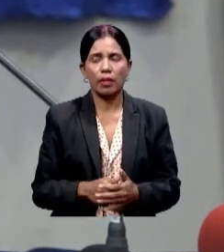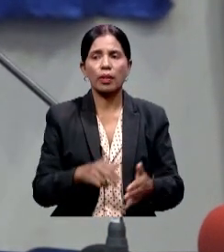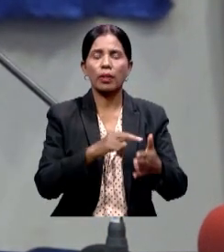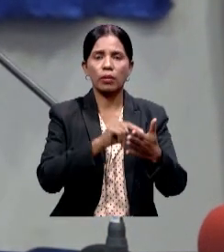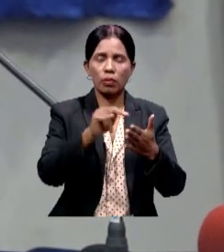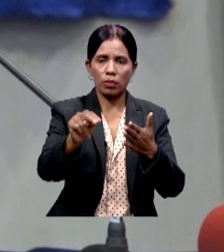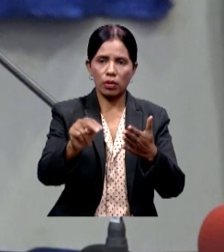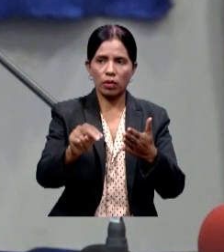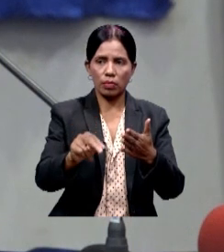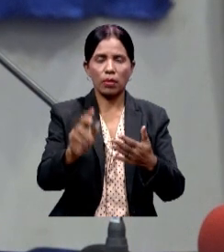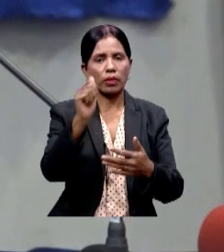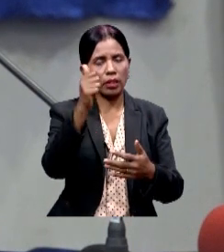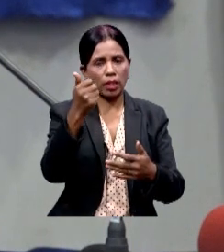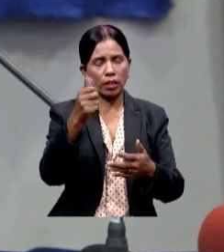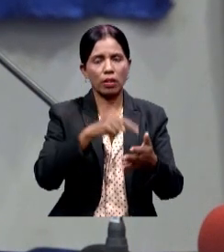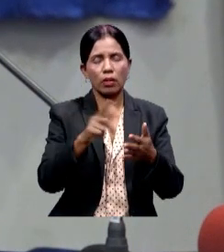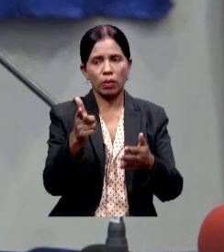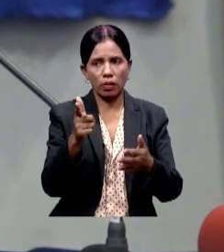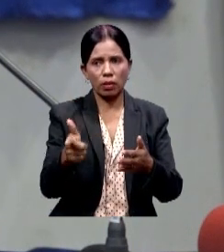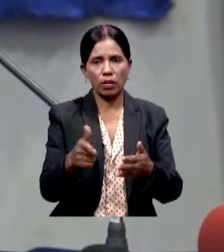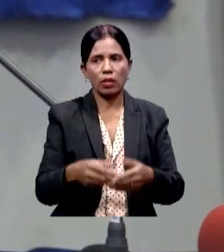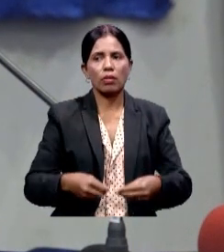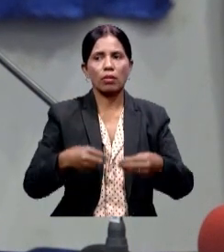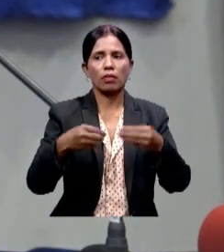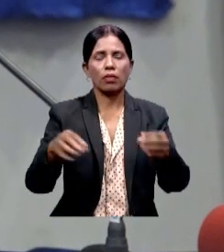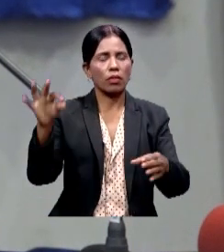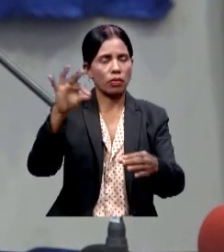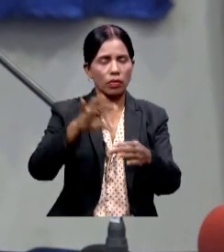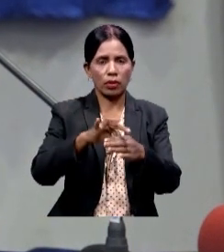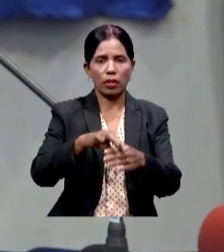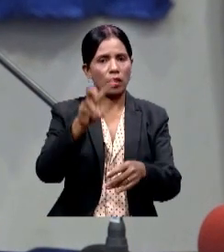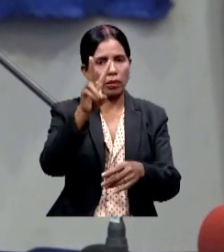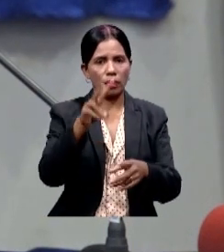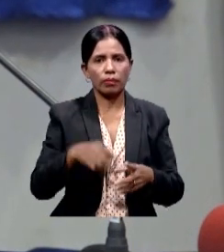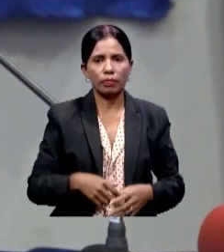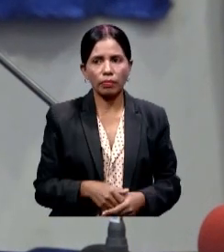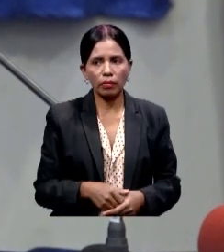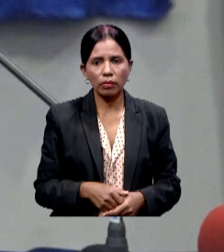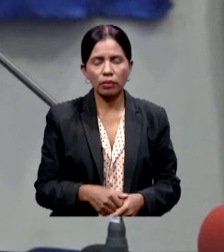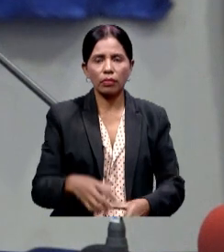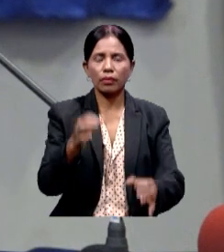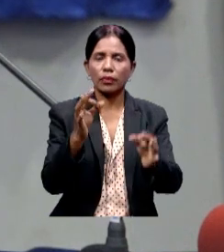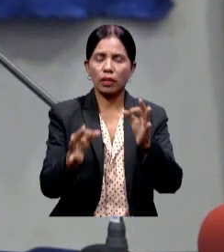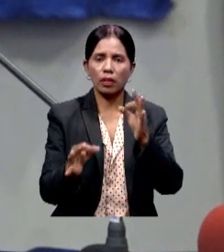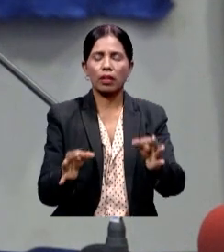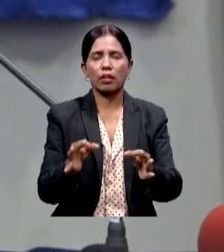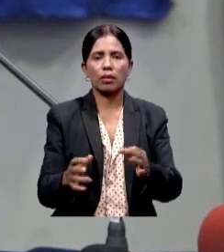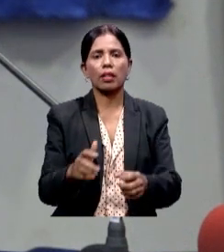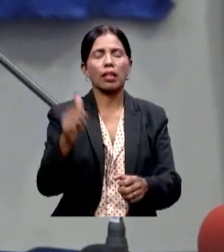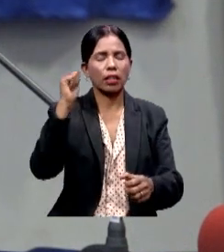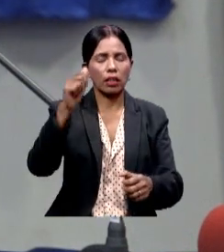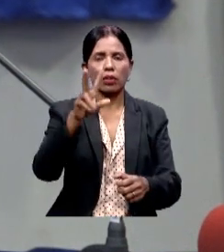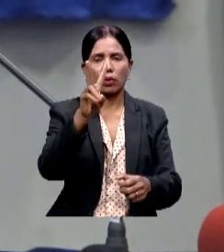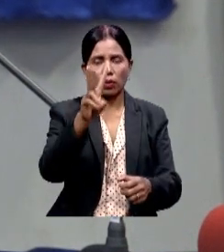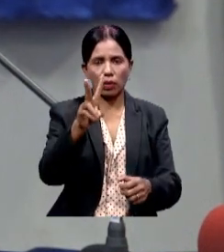balun to 10, balun to 20 ne provoca ba segunda volta outro. Ta se candidato to tolu deit,